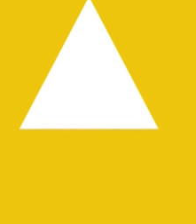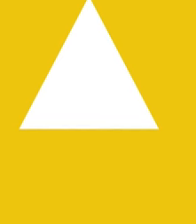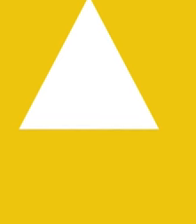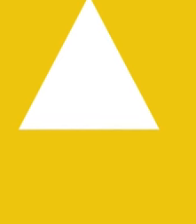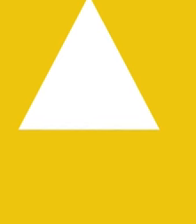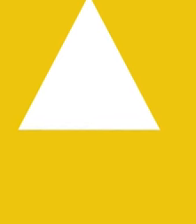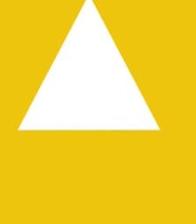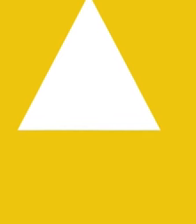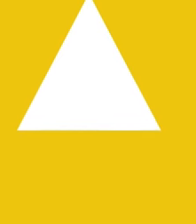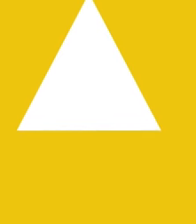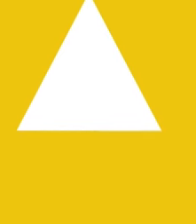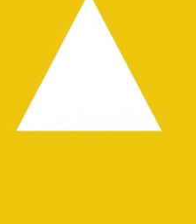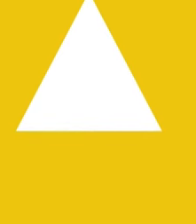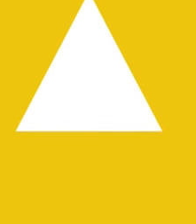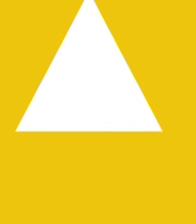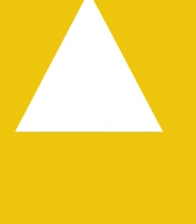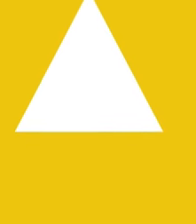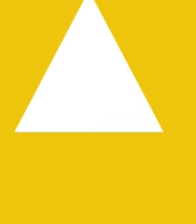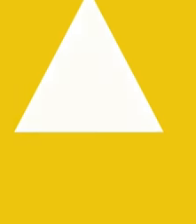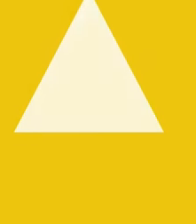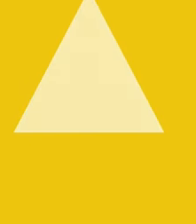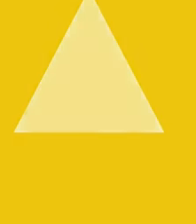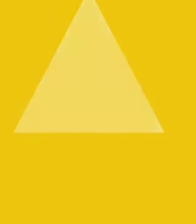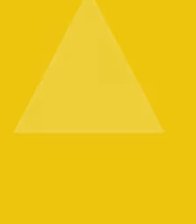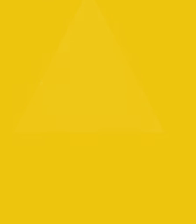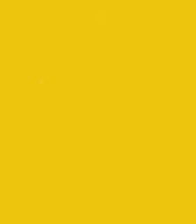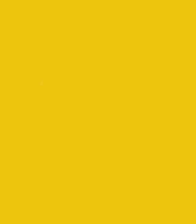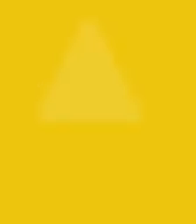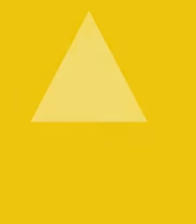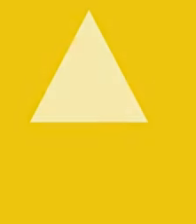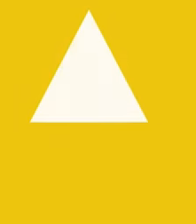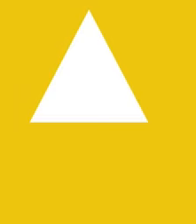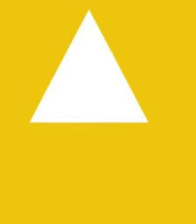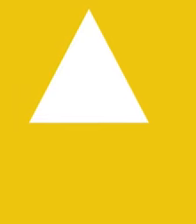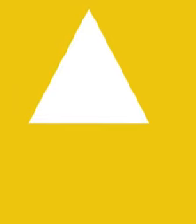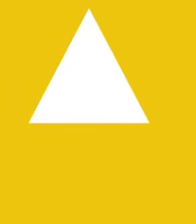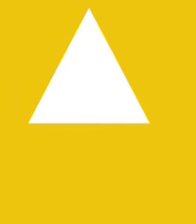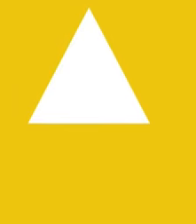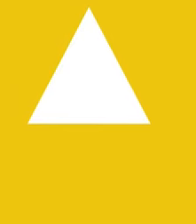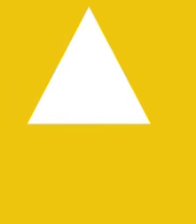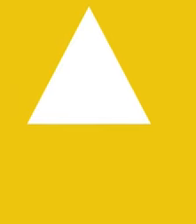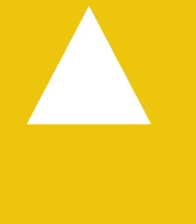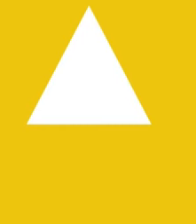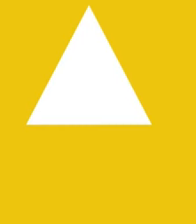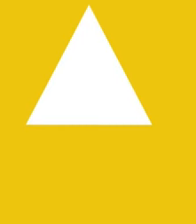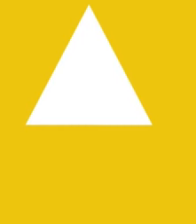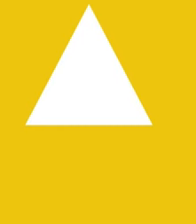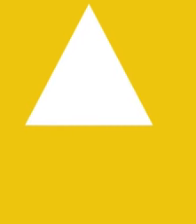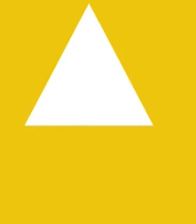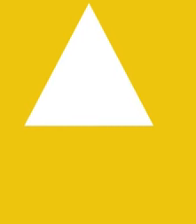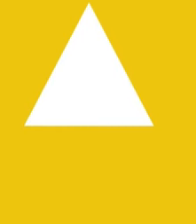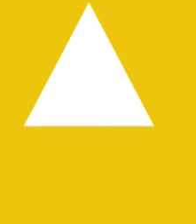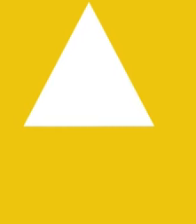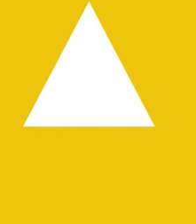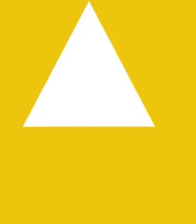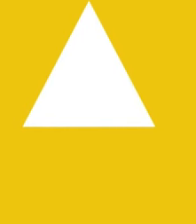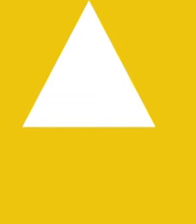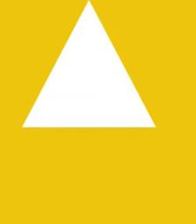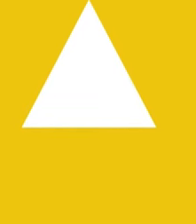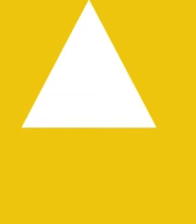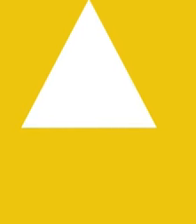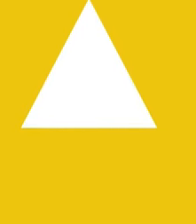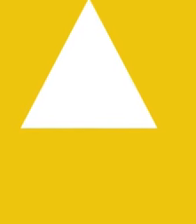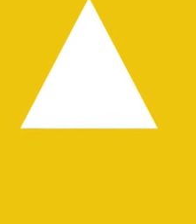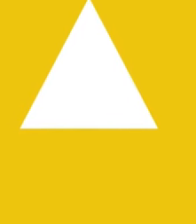é o sistema contra cannabis né a gente enfrenta muita coisa cara a gente enfrenta muita coisa eu entendi o recado a gente tá enfrentando um